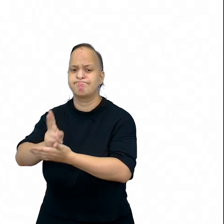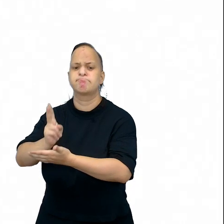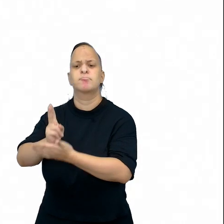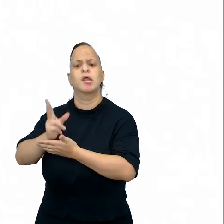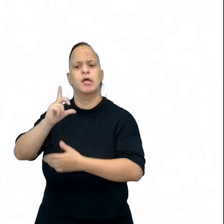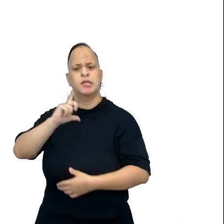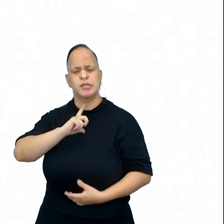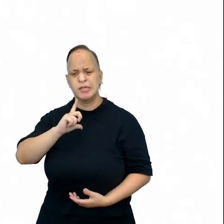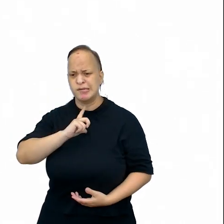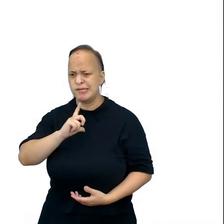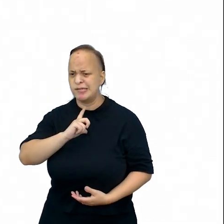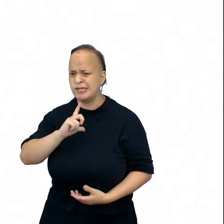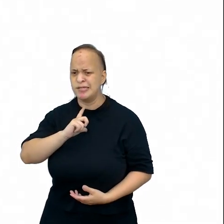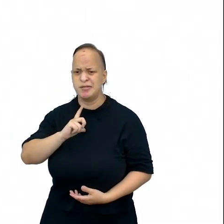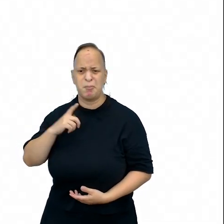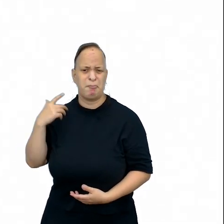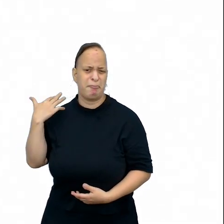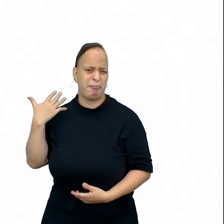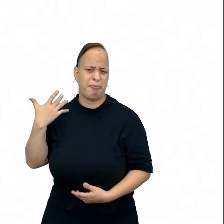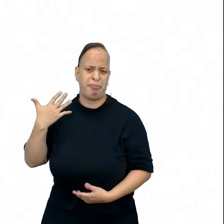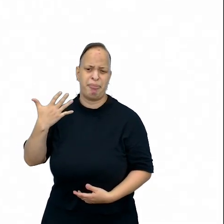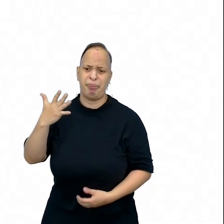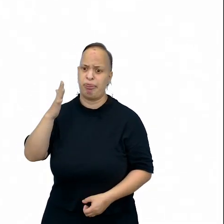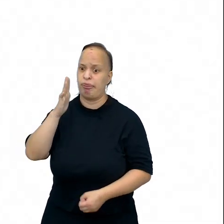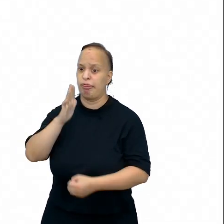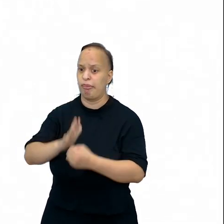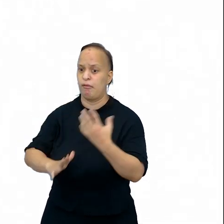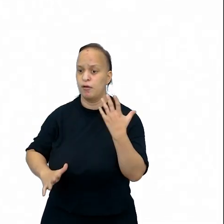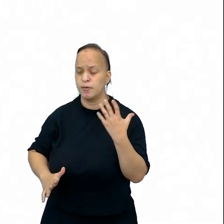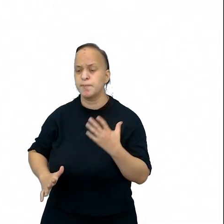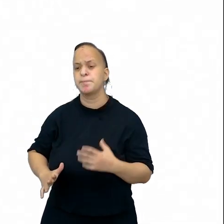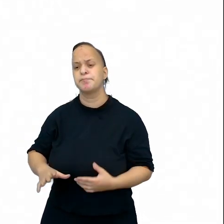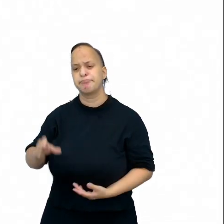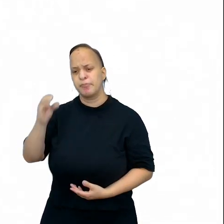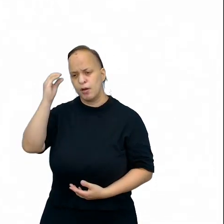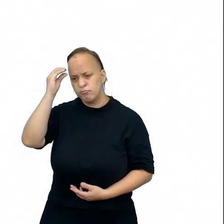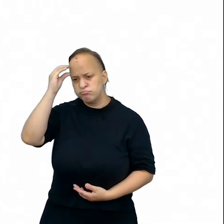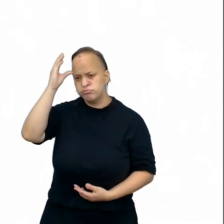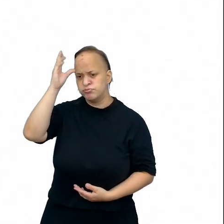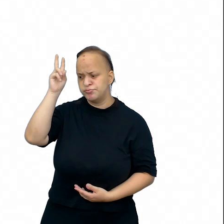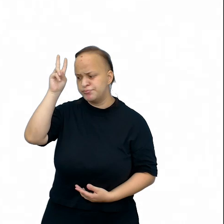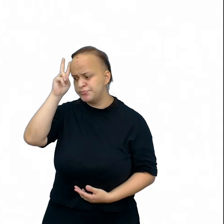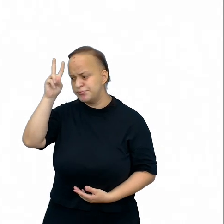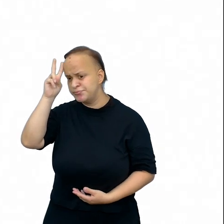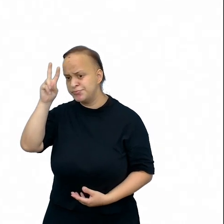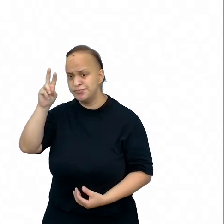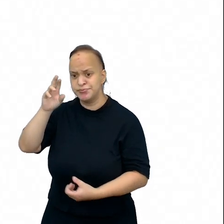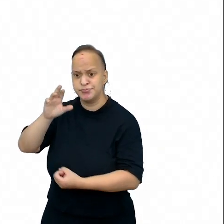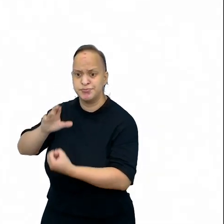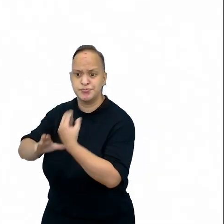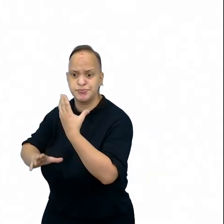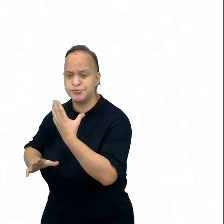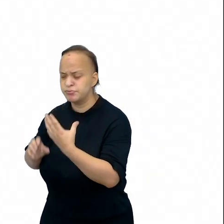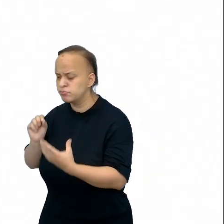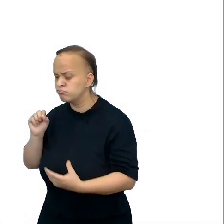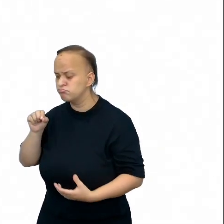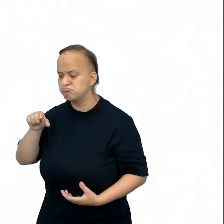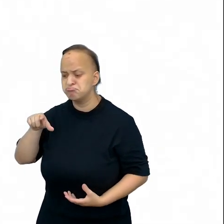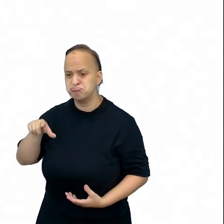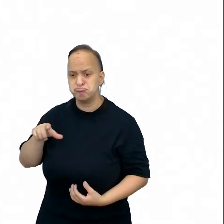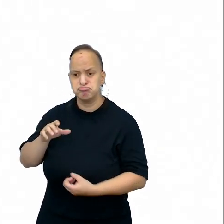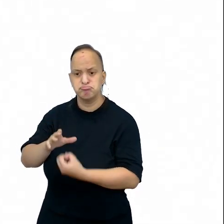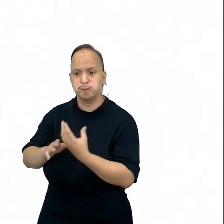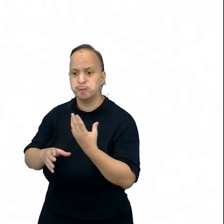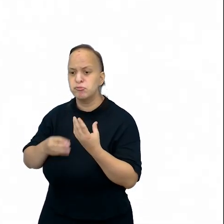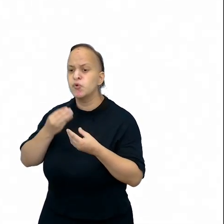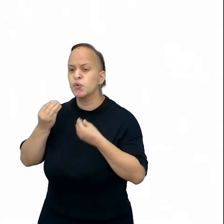griots contadores de histórias, ensinam a arte, o conhecimento de plantas, tradições, histórias, e aconselham os membros